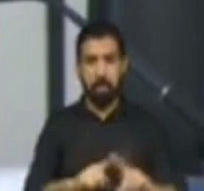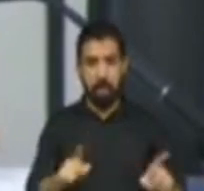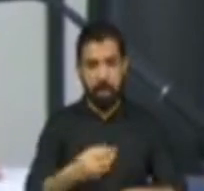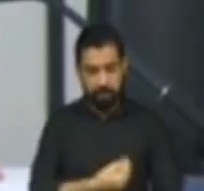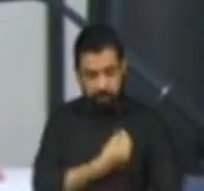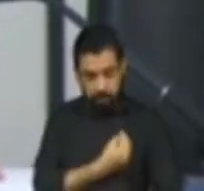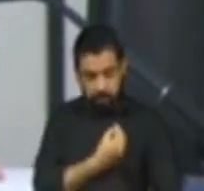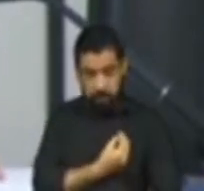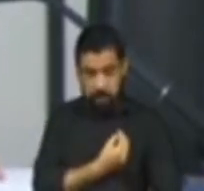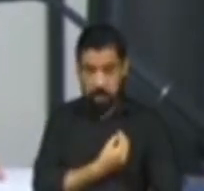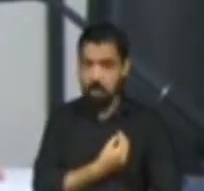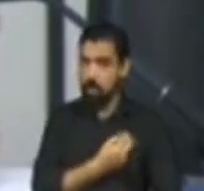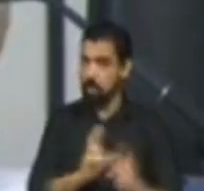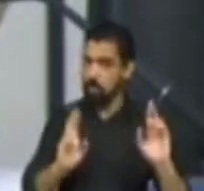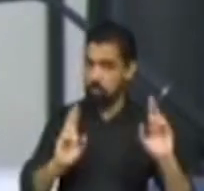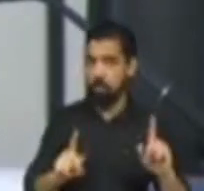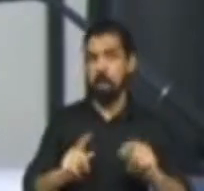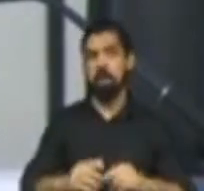fala é outra coisa.